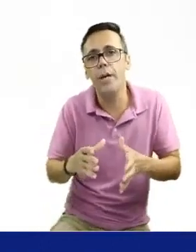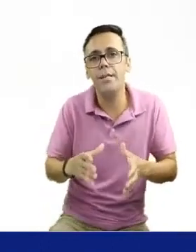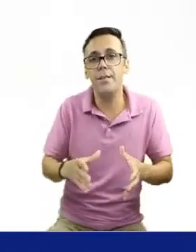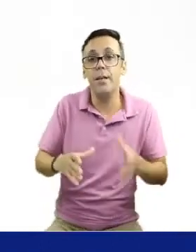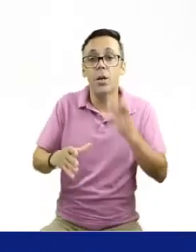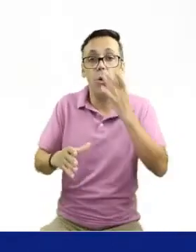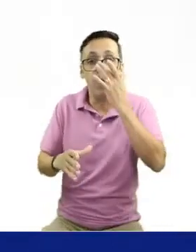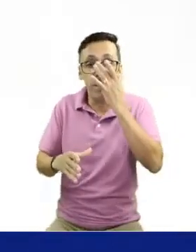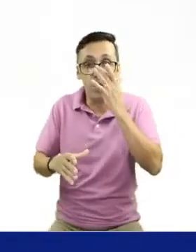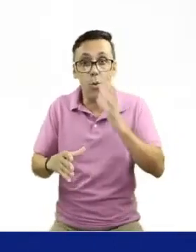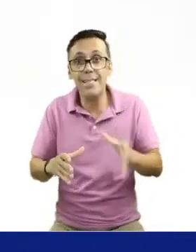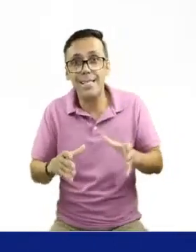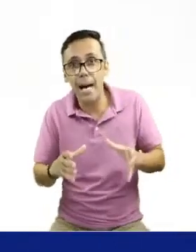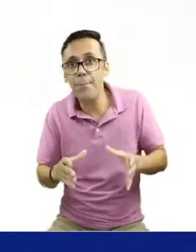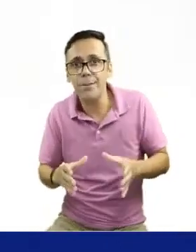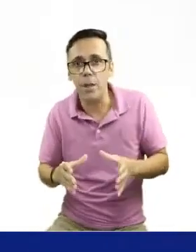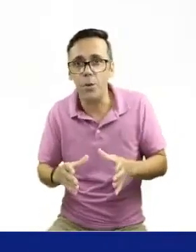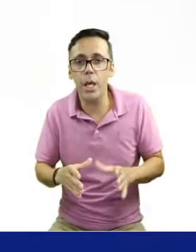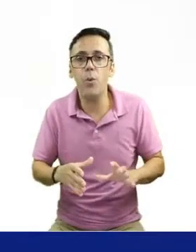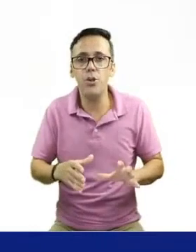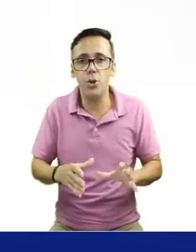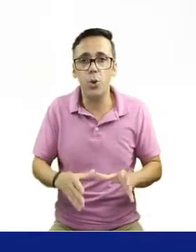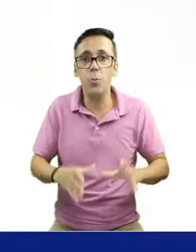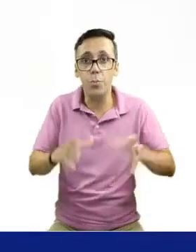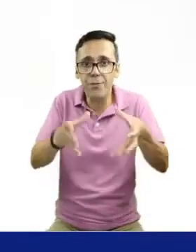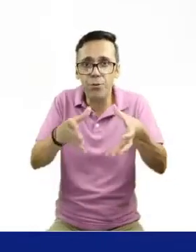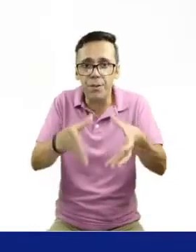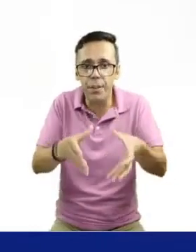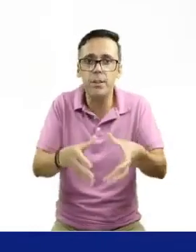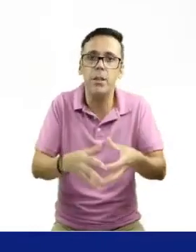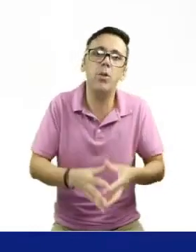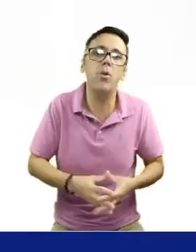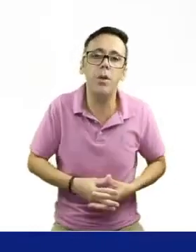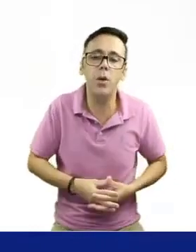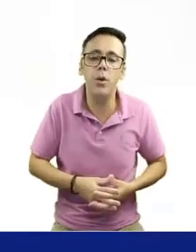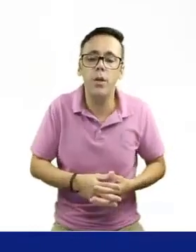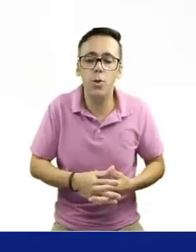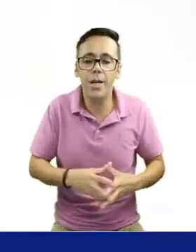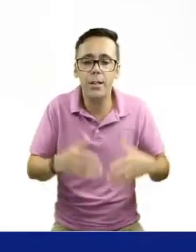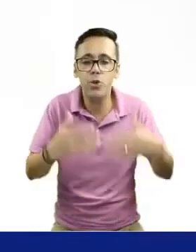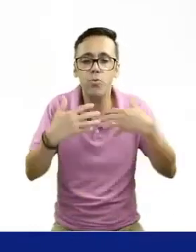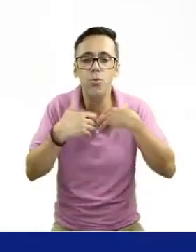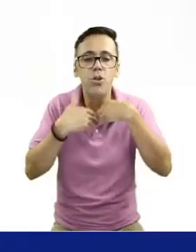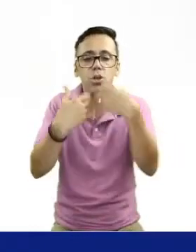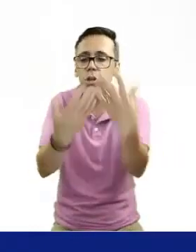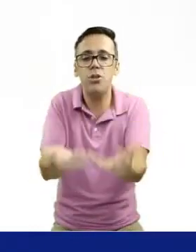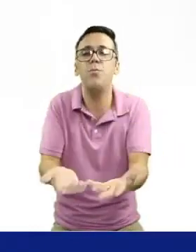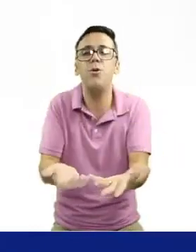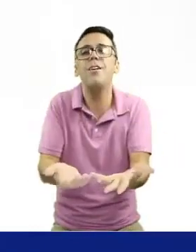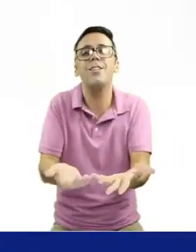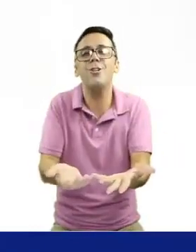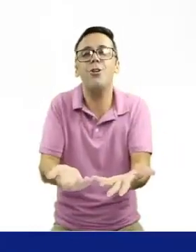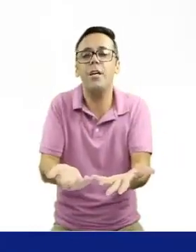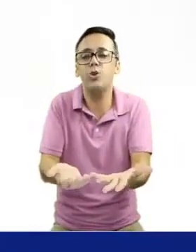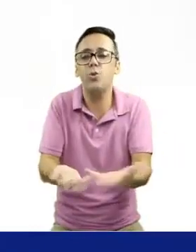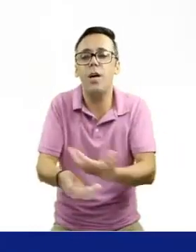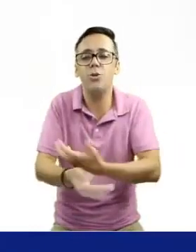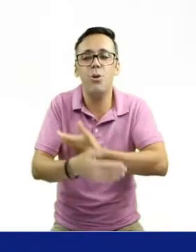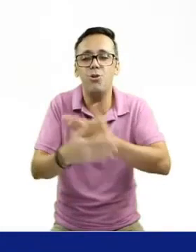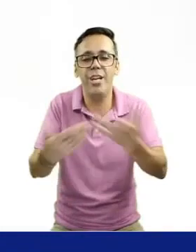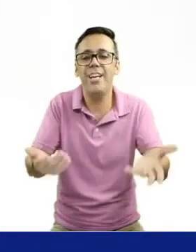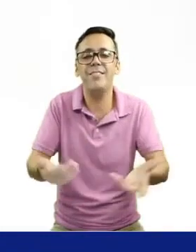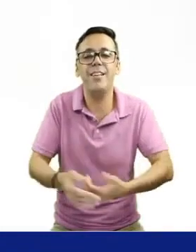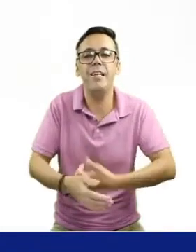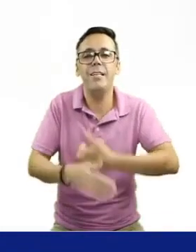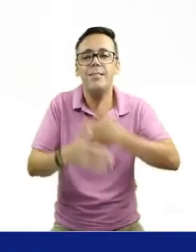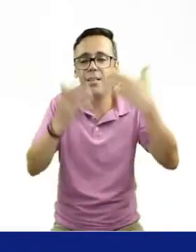um certo tempo com esse com esse WhatsApp tá ok com esse grupo para você que tá aqui comigo eu agradeço muitíssimo a joia